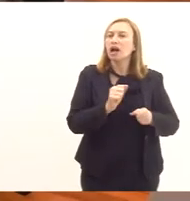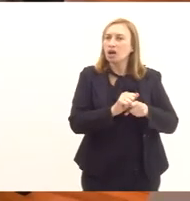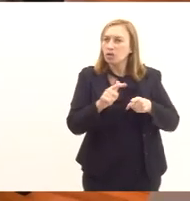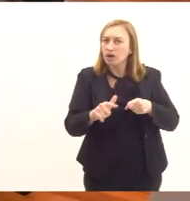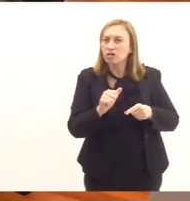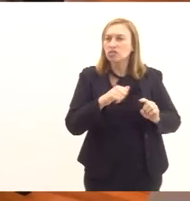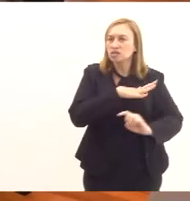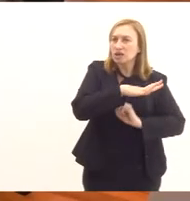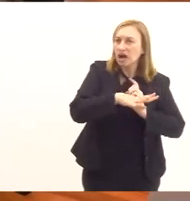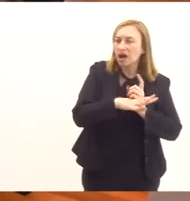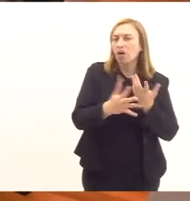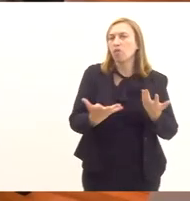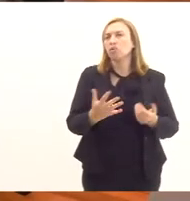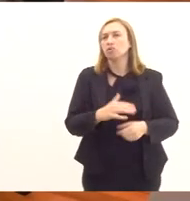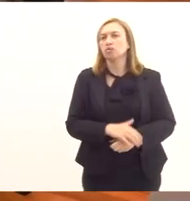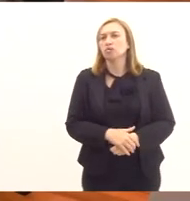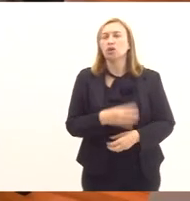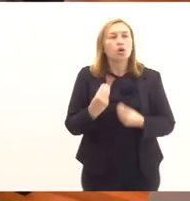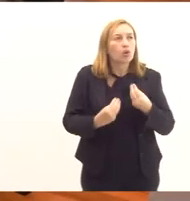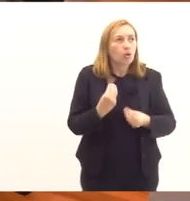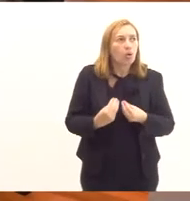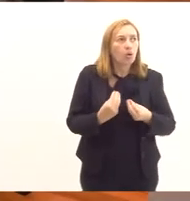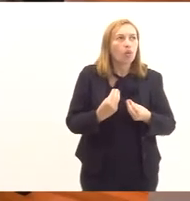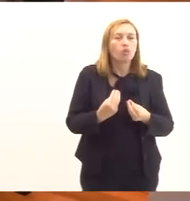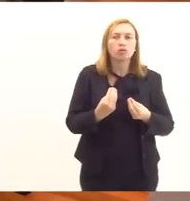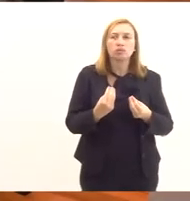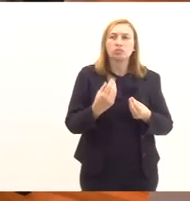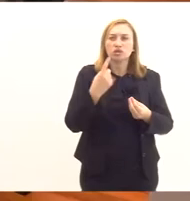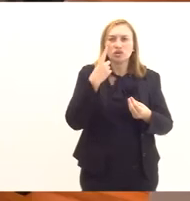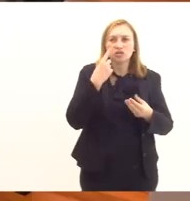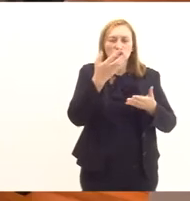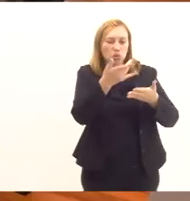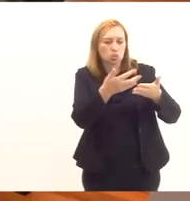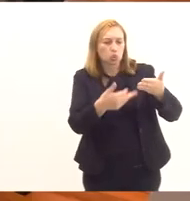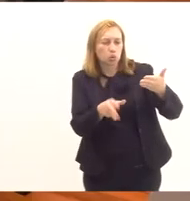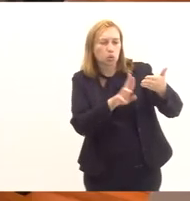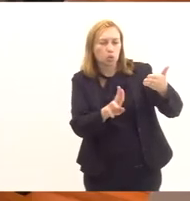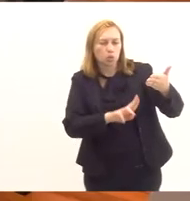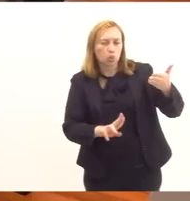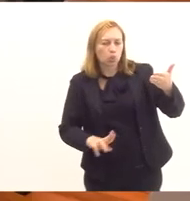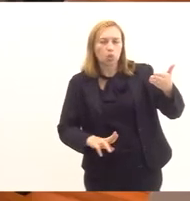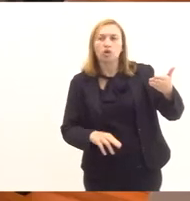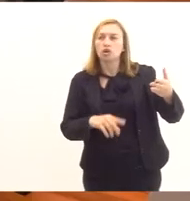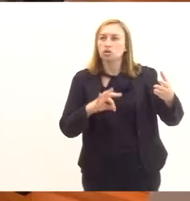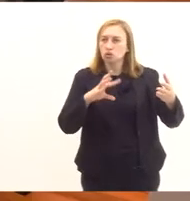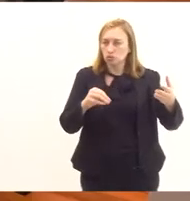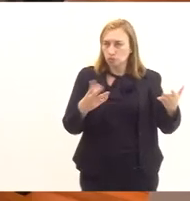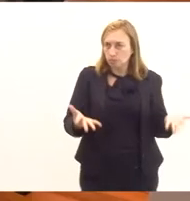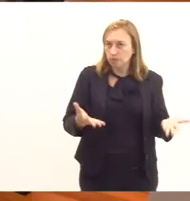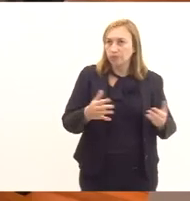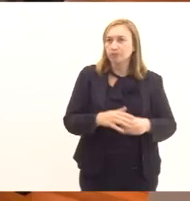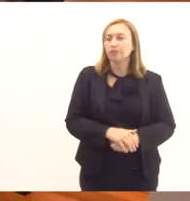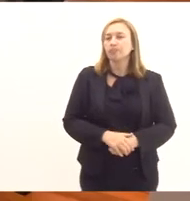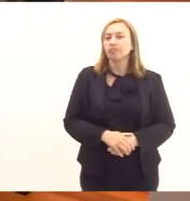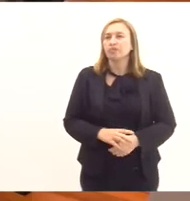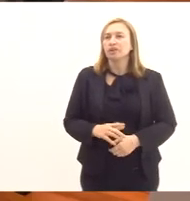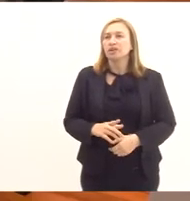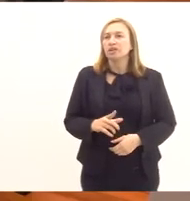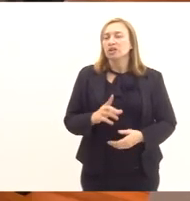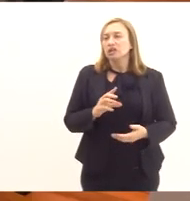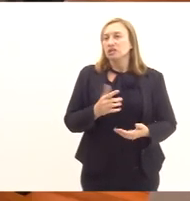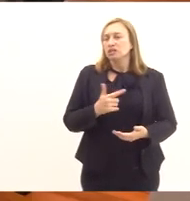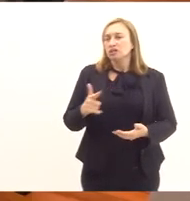aluguel social de como estava sendo encarada essa lista enfim o calendário tudo mais como nós tivemos